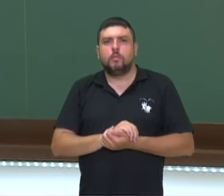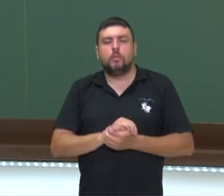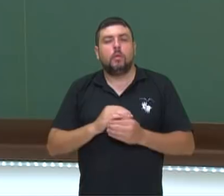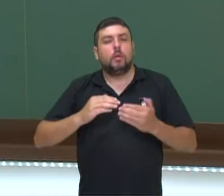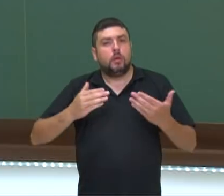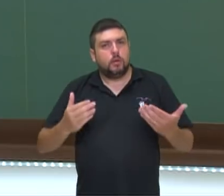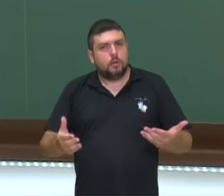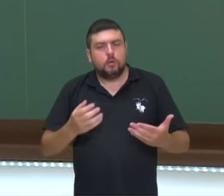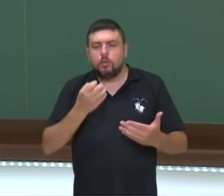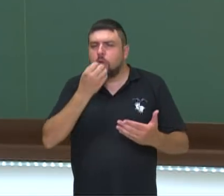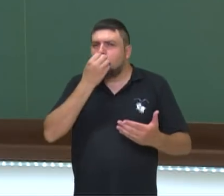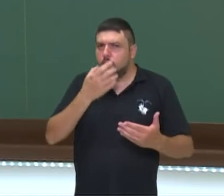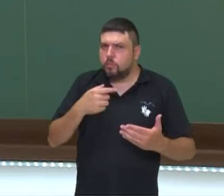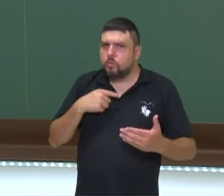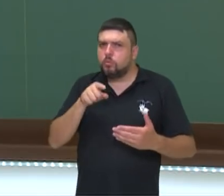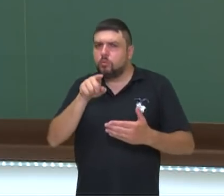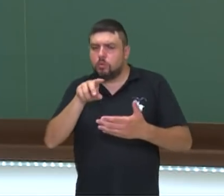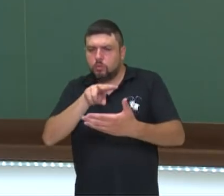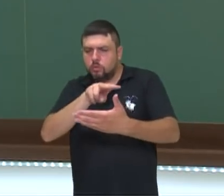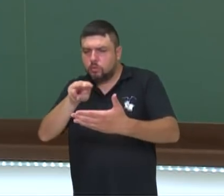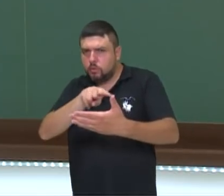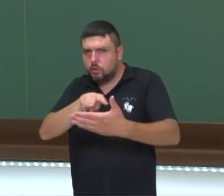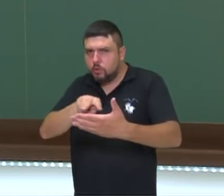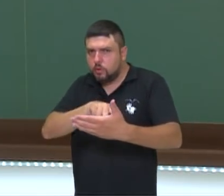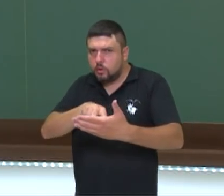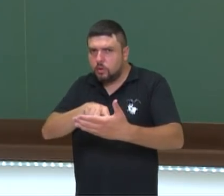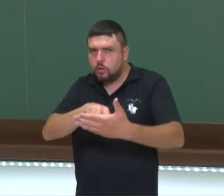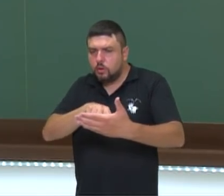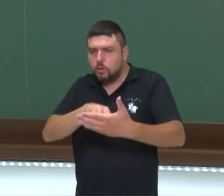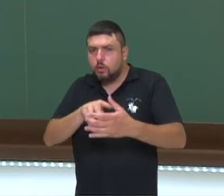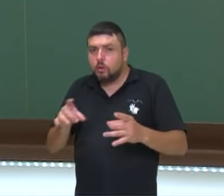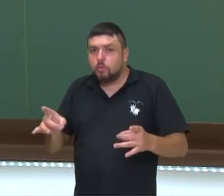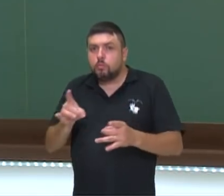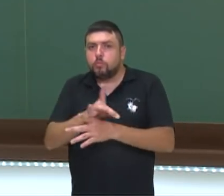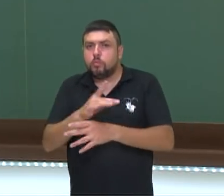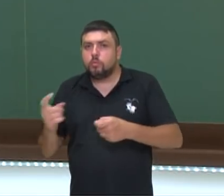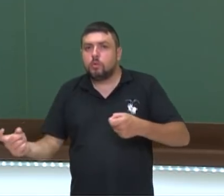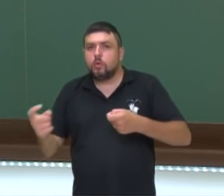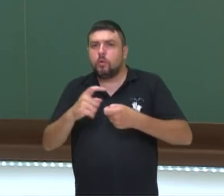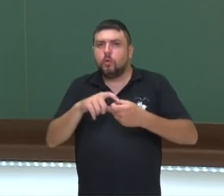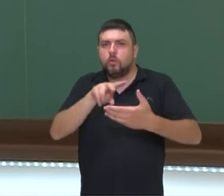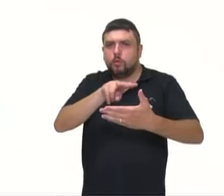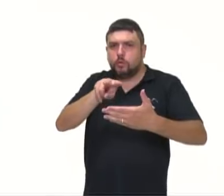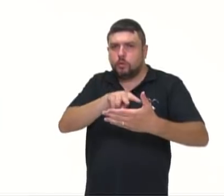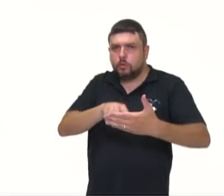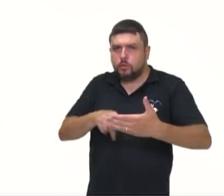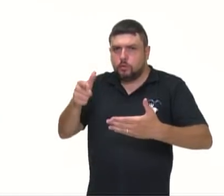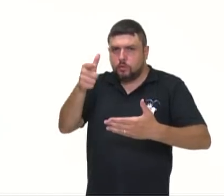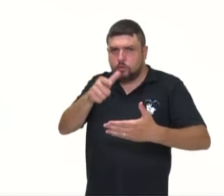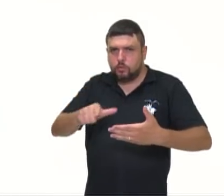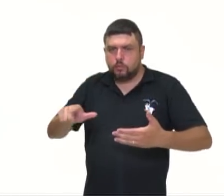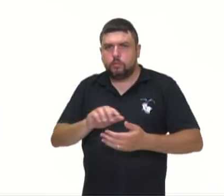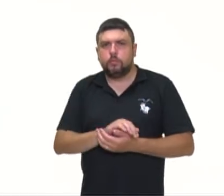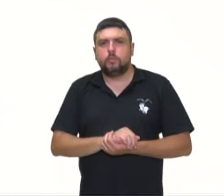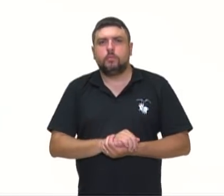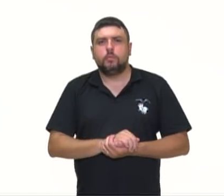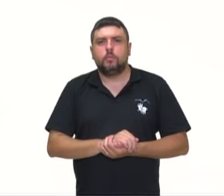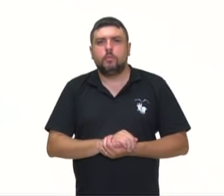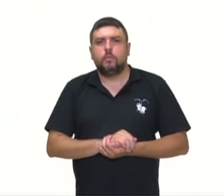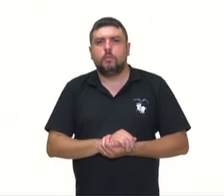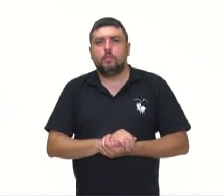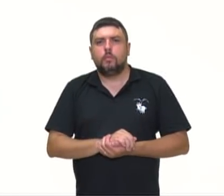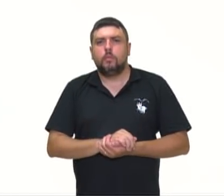interessante voltar a ler a questão novamente para ver qual a resposta adequada. Então, neste jardim, o seu lado